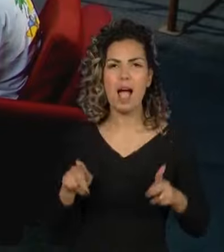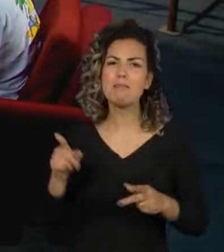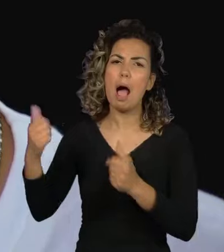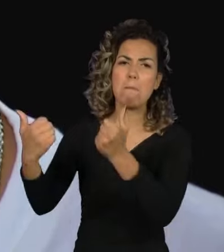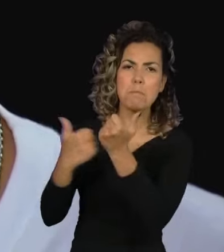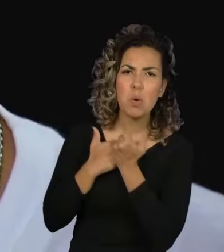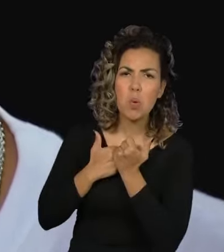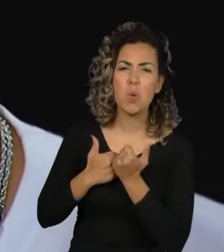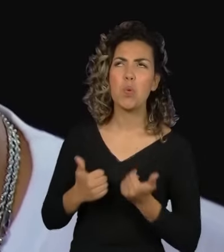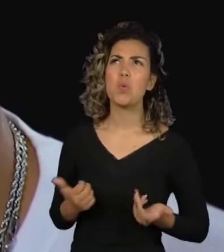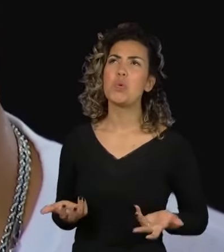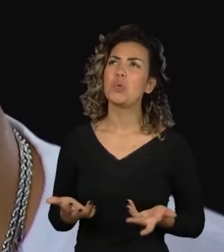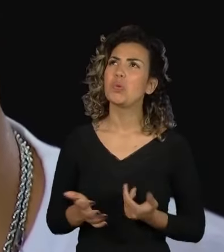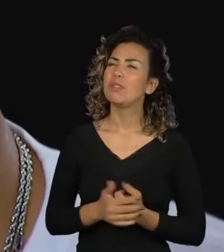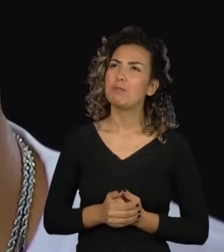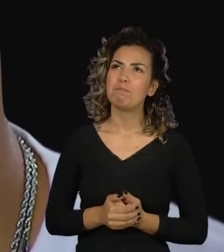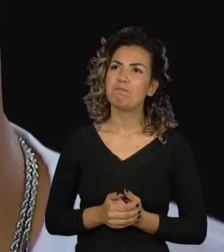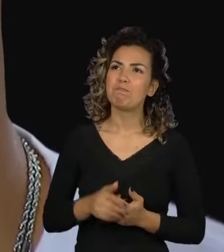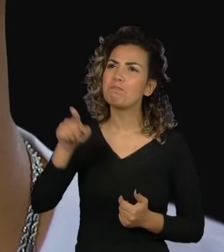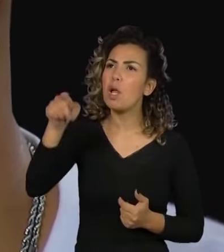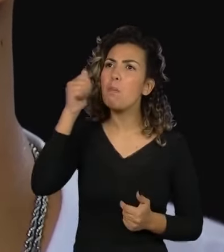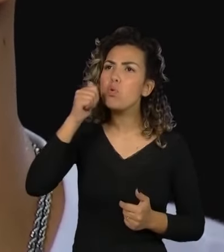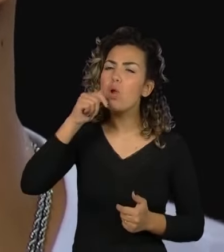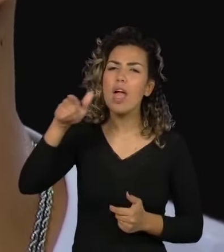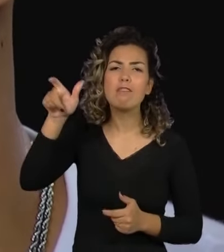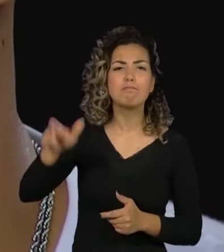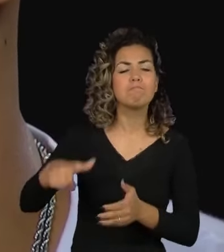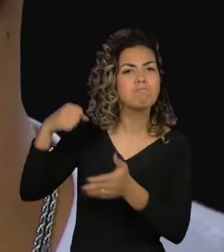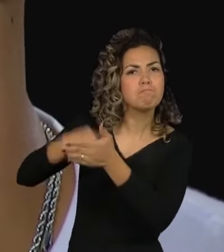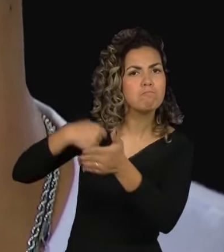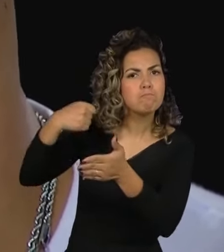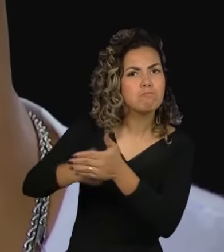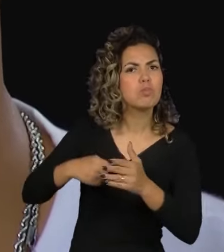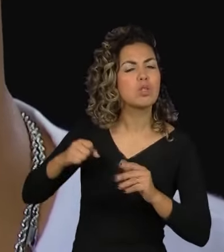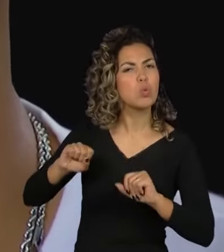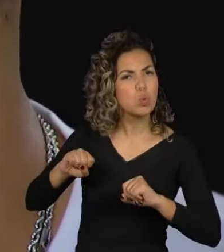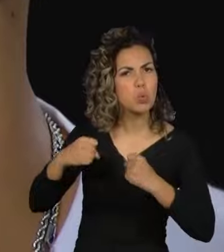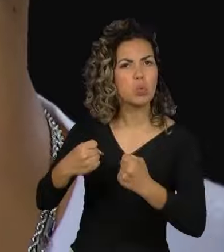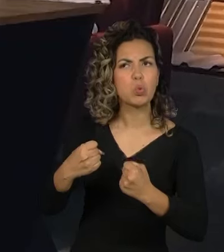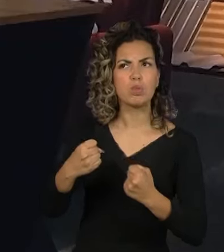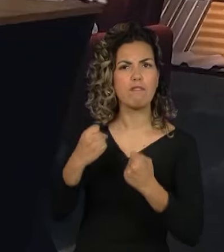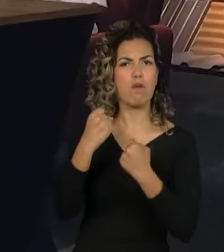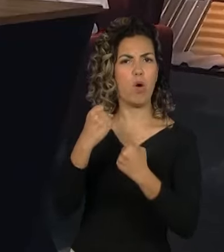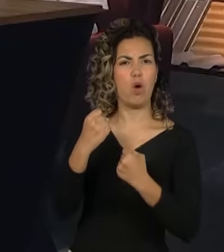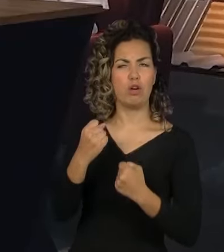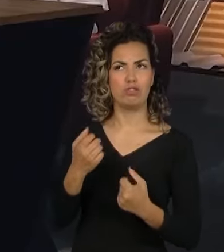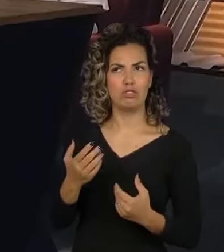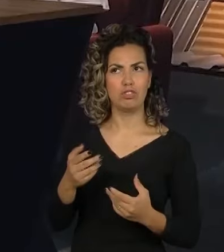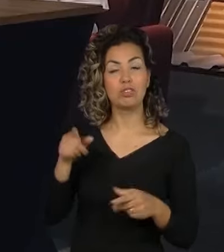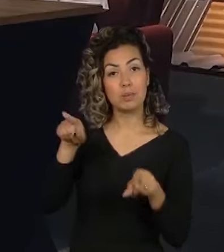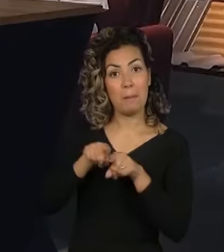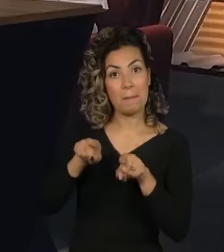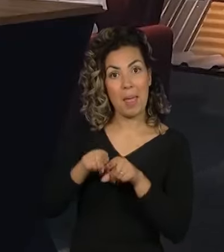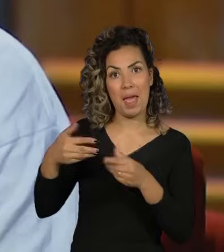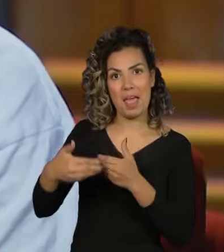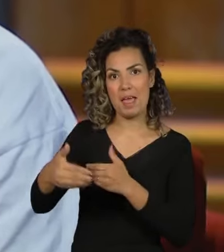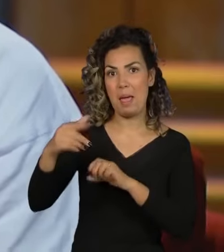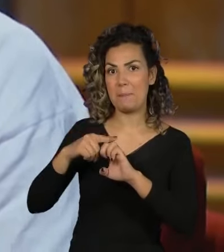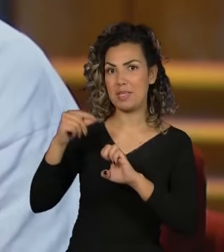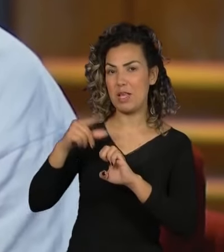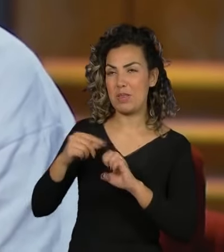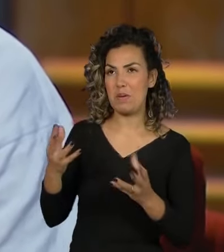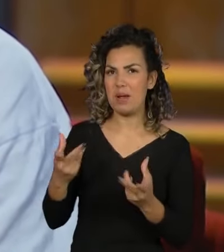tudo e é uma mulher batalhadora uma mulher guerreira forte ela tá se tornando uma grande empreendedora também e